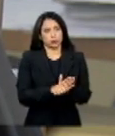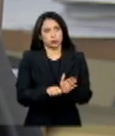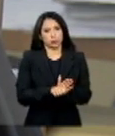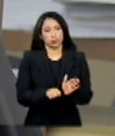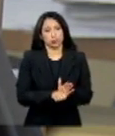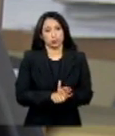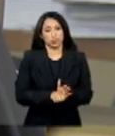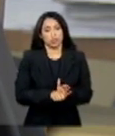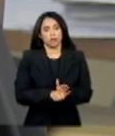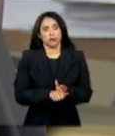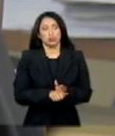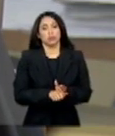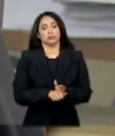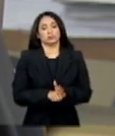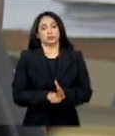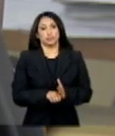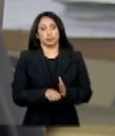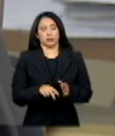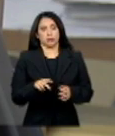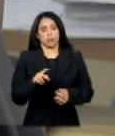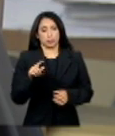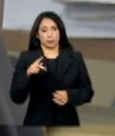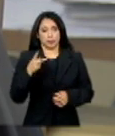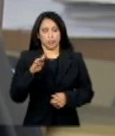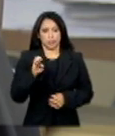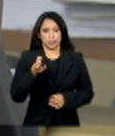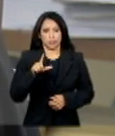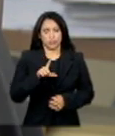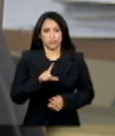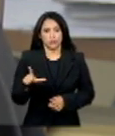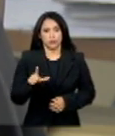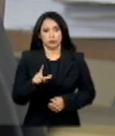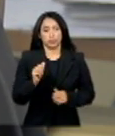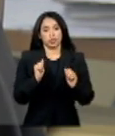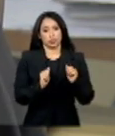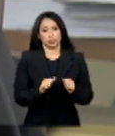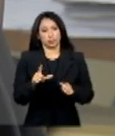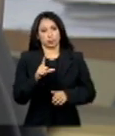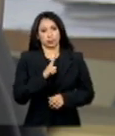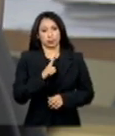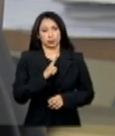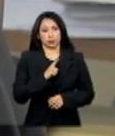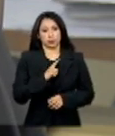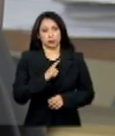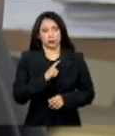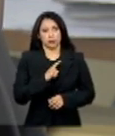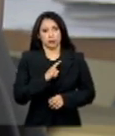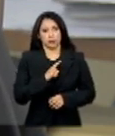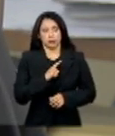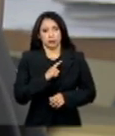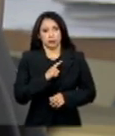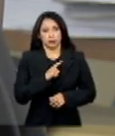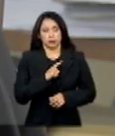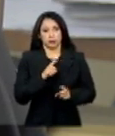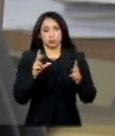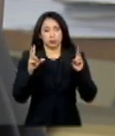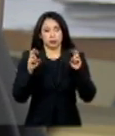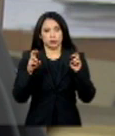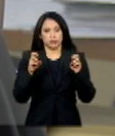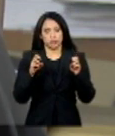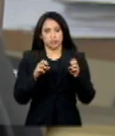penal que determinadas condutas podem acontecer no âmbito daquilo que se costuma denominar de discrição